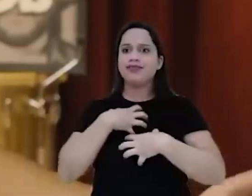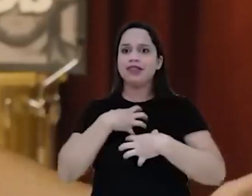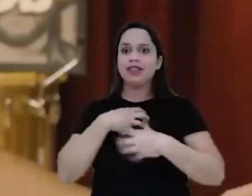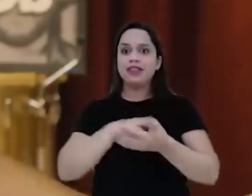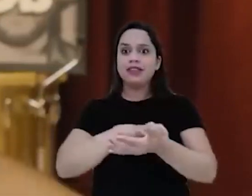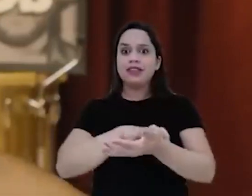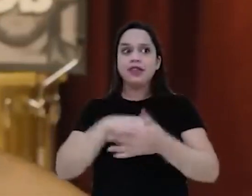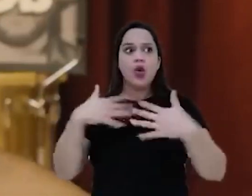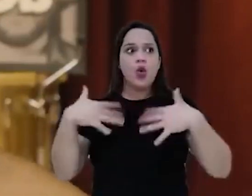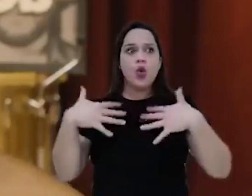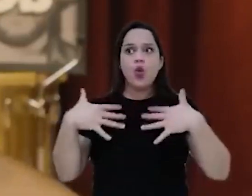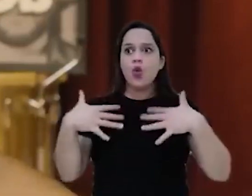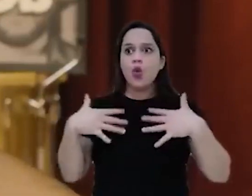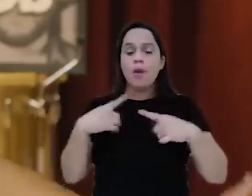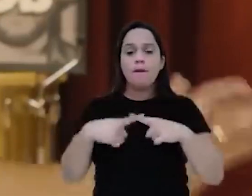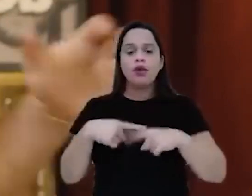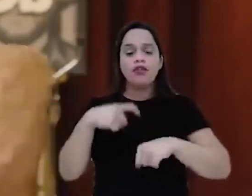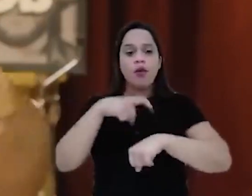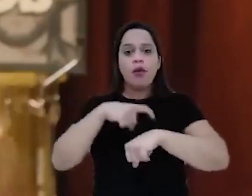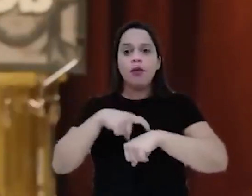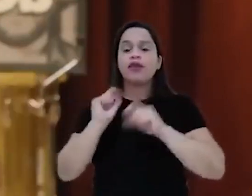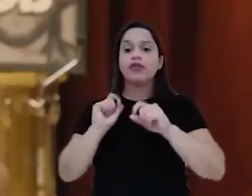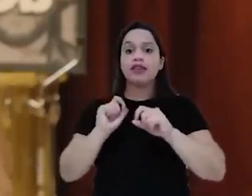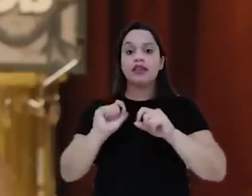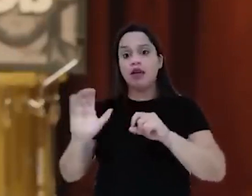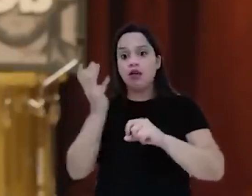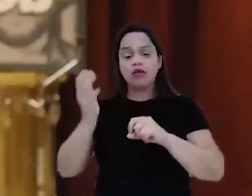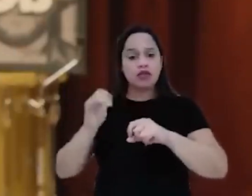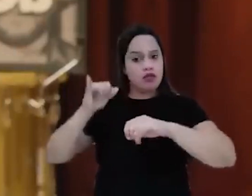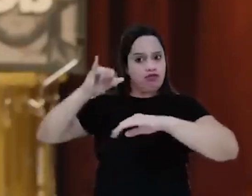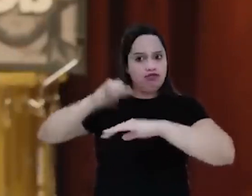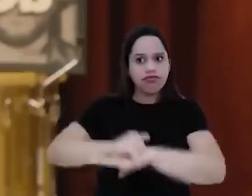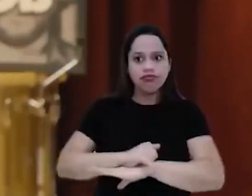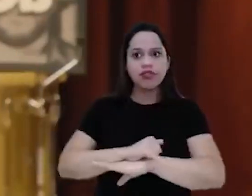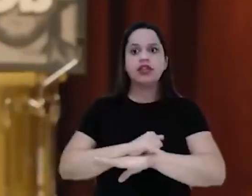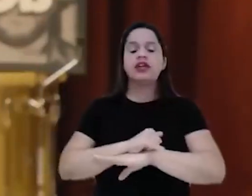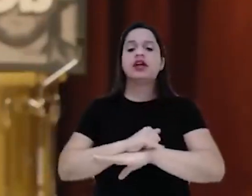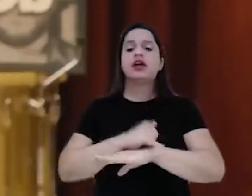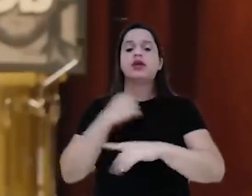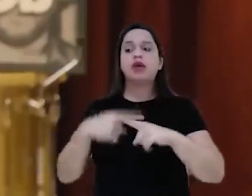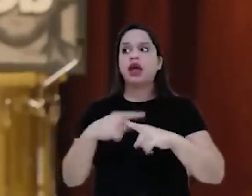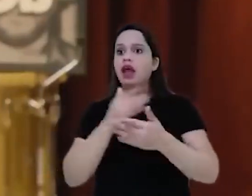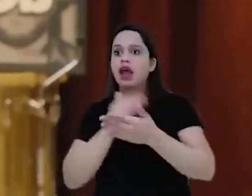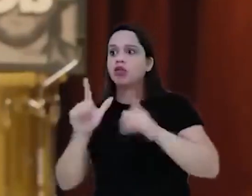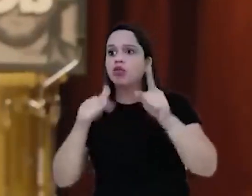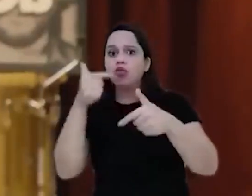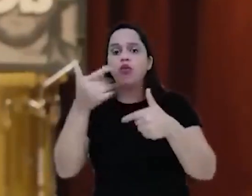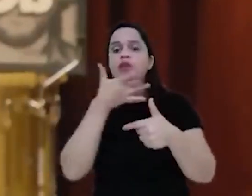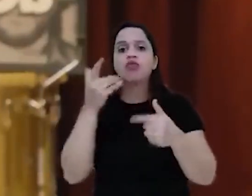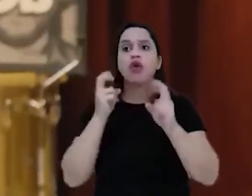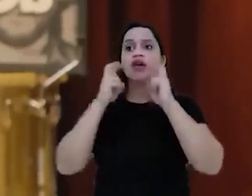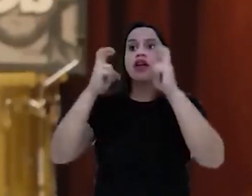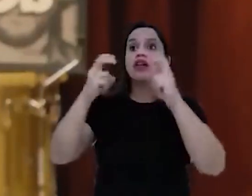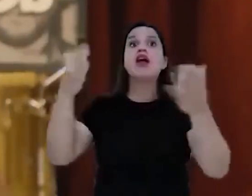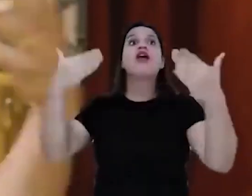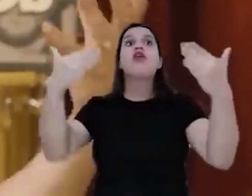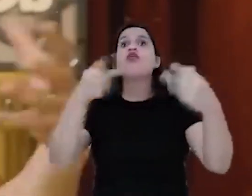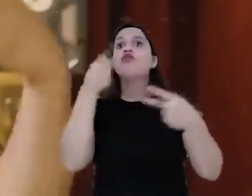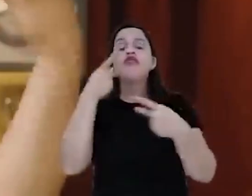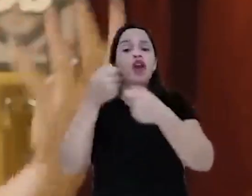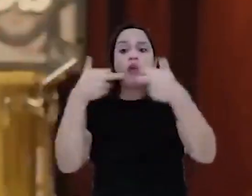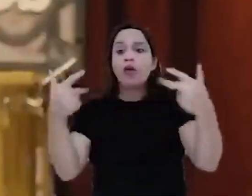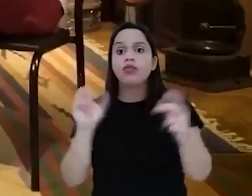eu por isso que eu te falo talvez Foi um momento que que logo deu a queda né E aí ela conversou com a mais tensa música gritando lá na